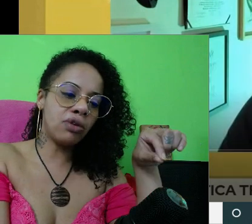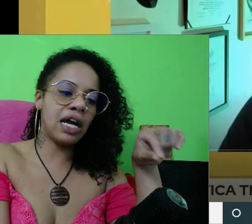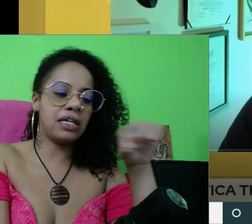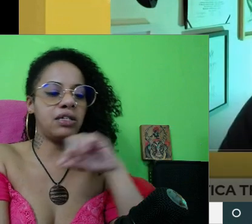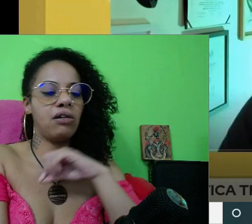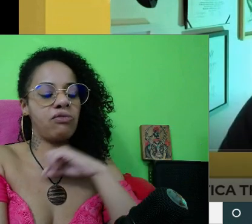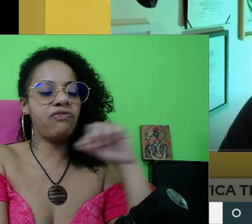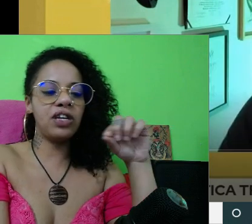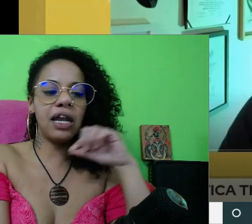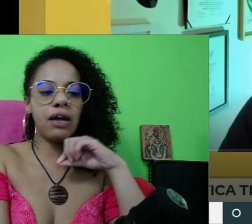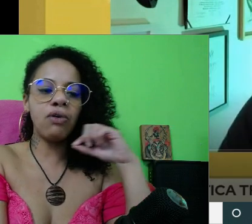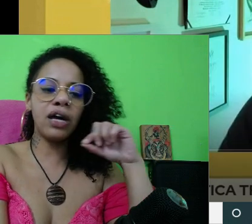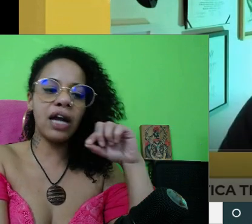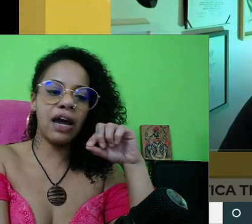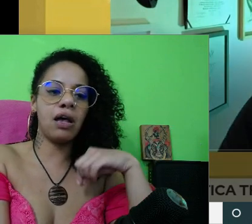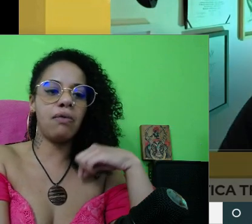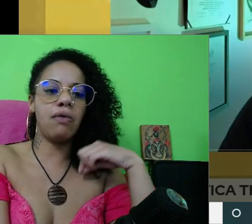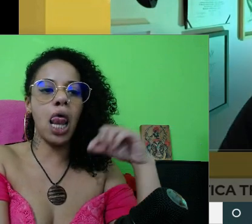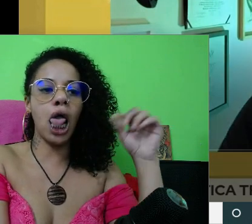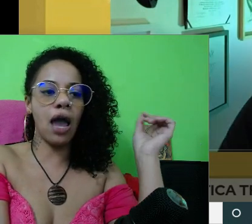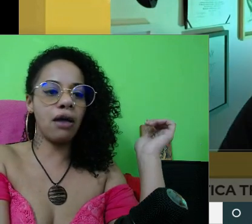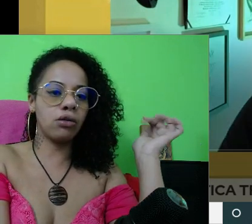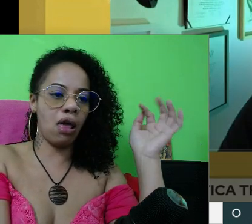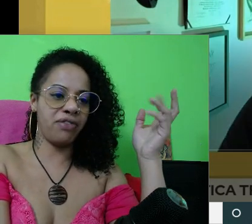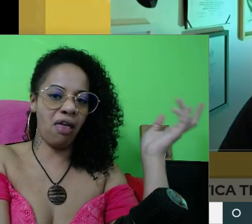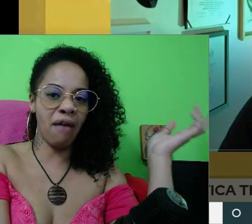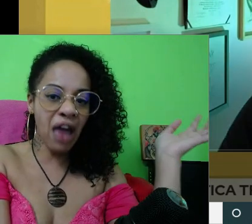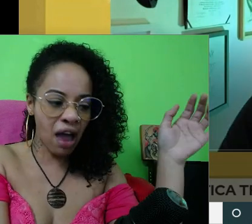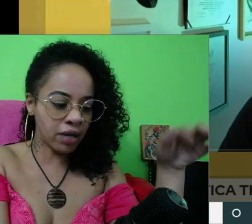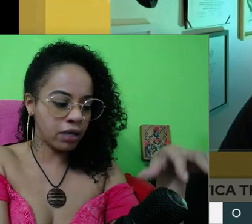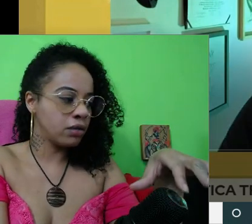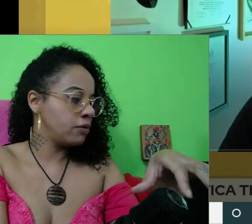let tem que juntar com o cresce não não vira ela é concreve vira